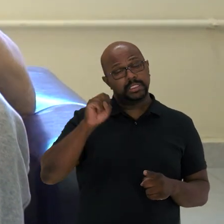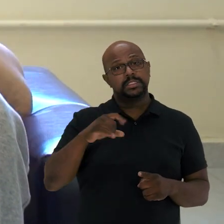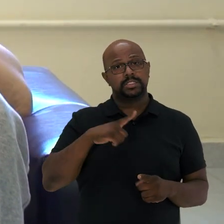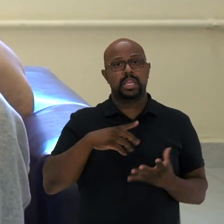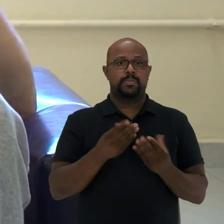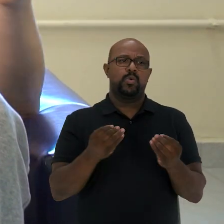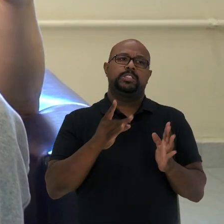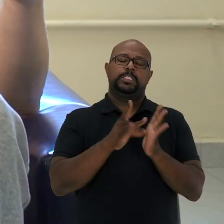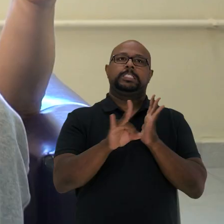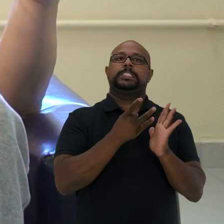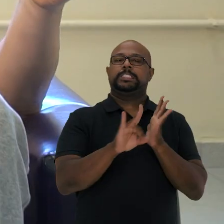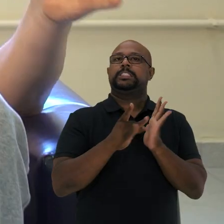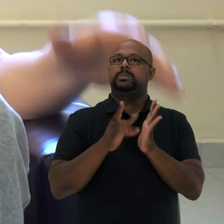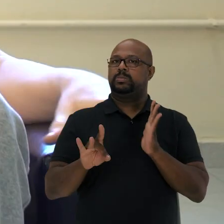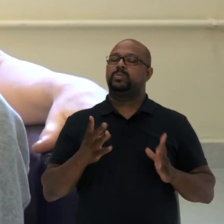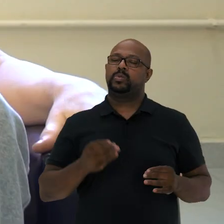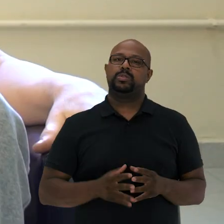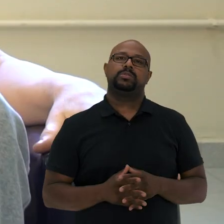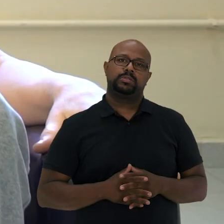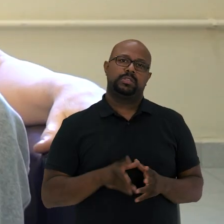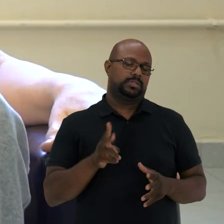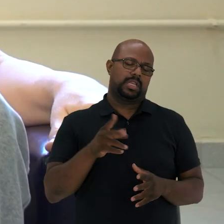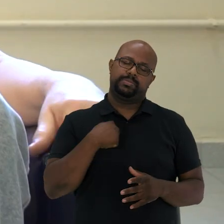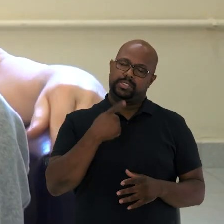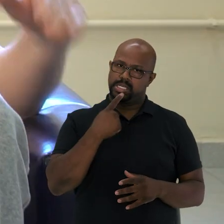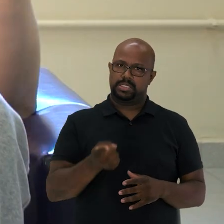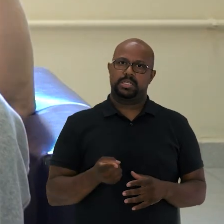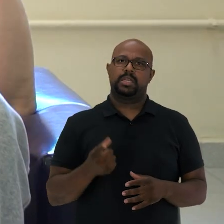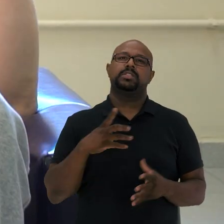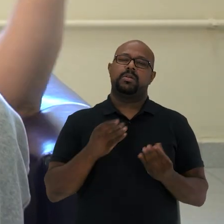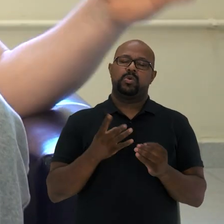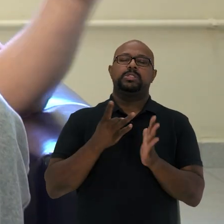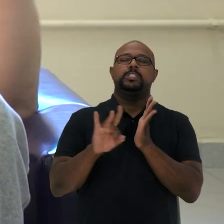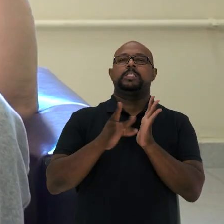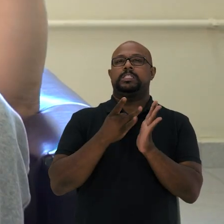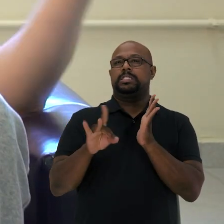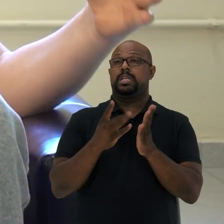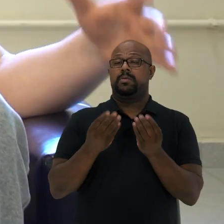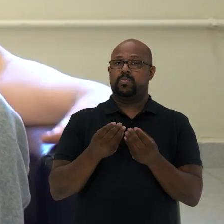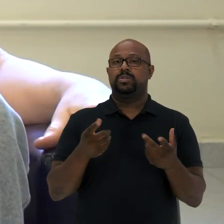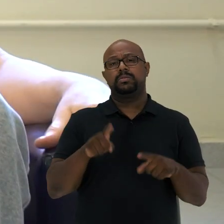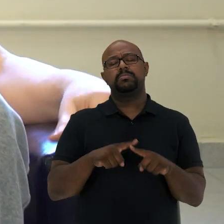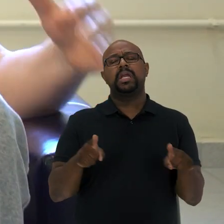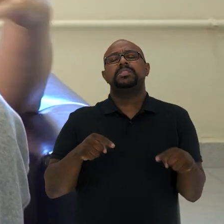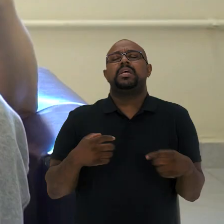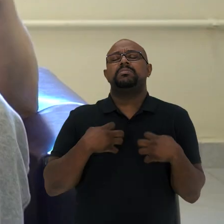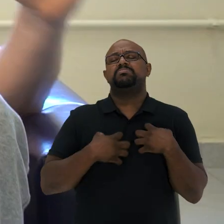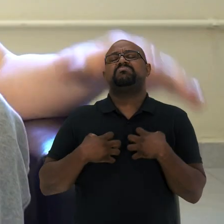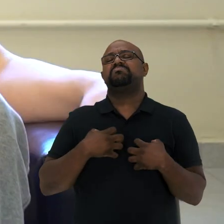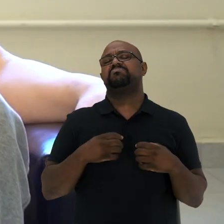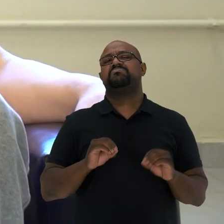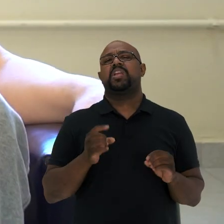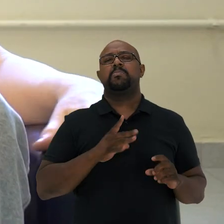assim, realmente ele tinha muitos desafetos, né? Isso ele sempre dizia, que tinha desafetos e muitos, exatamente. Mas ele